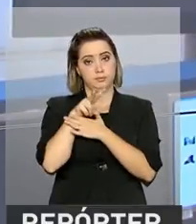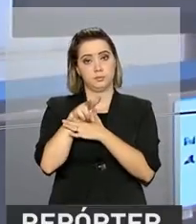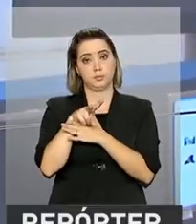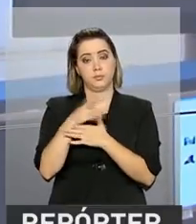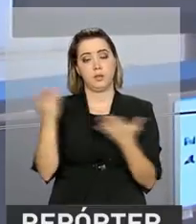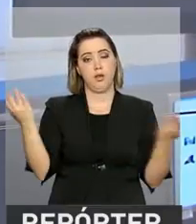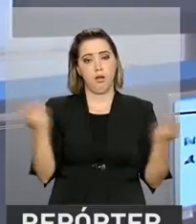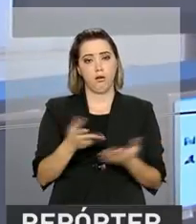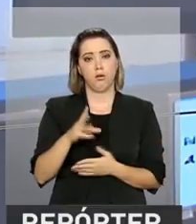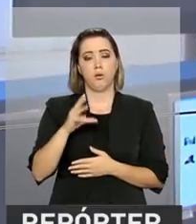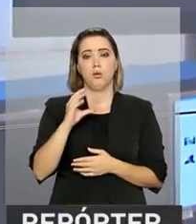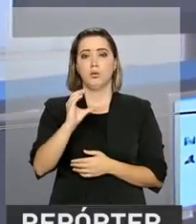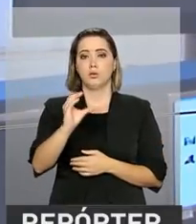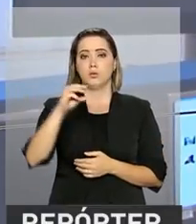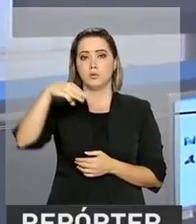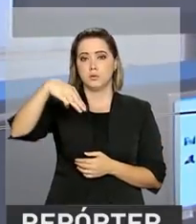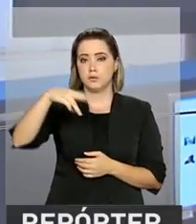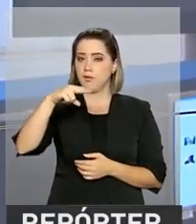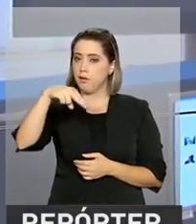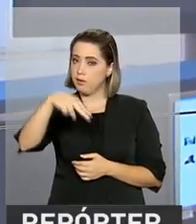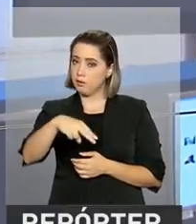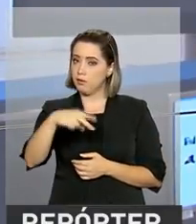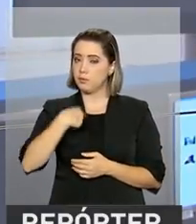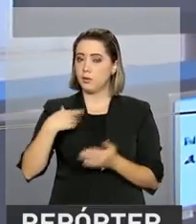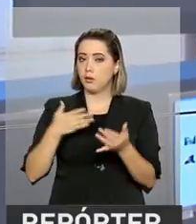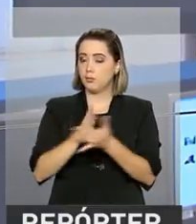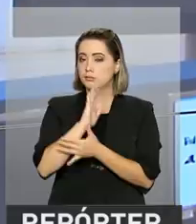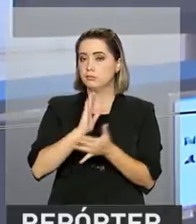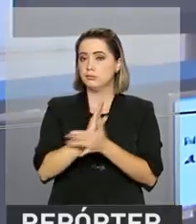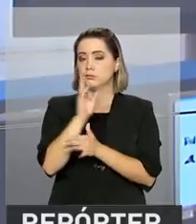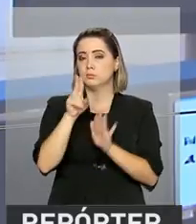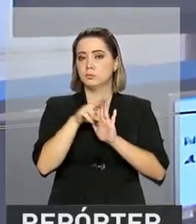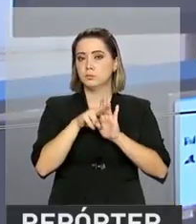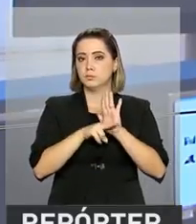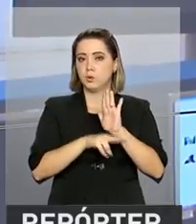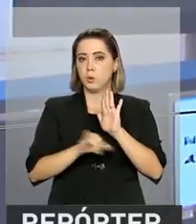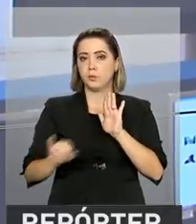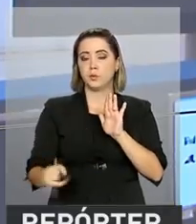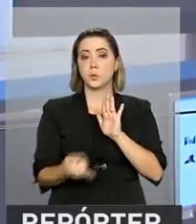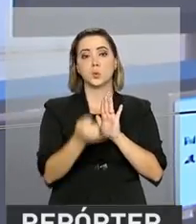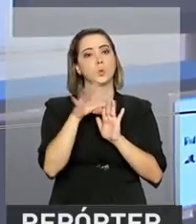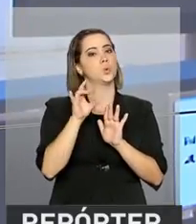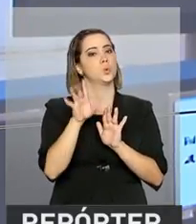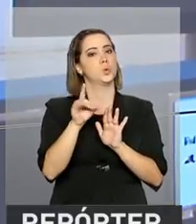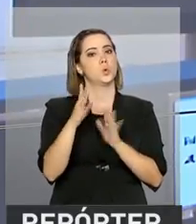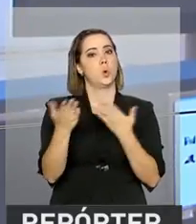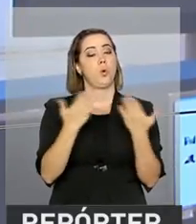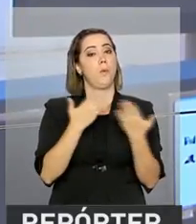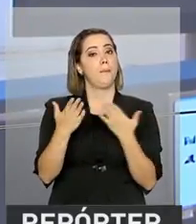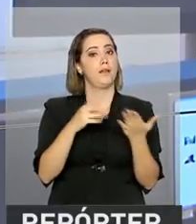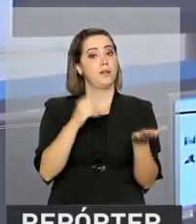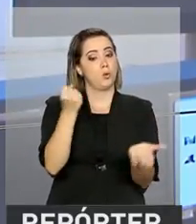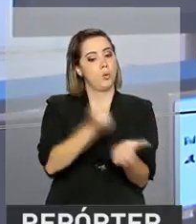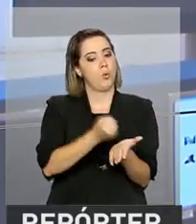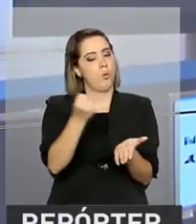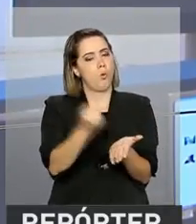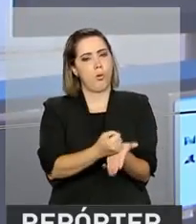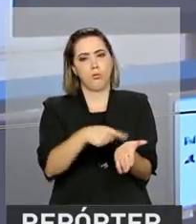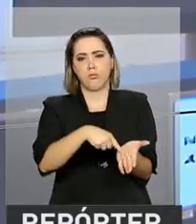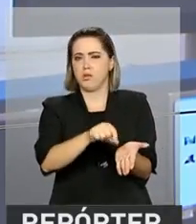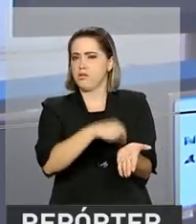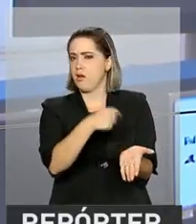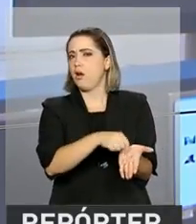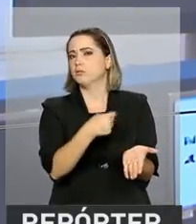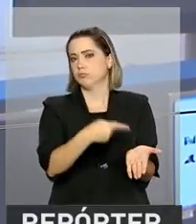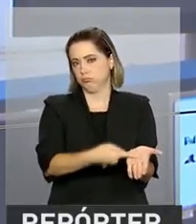conselho monetário nacional aprovou a medida que define que os juros só poderão ser cobrados de acordo com o que foi acertado